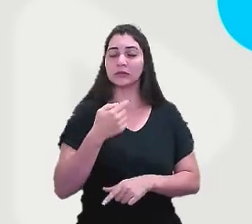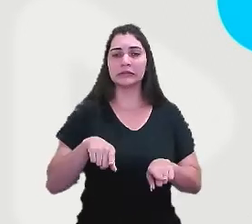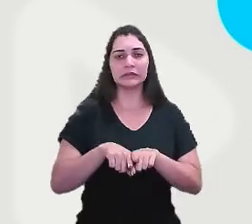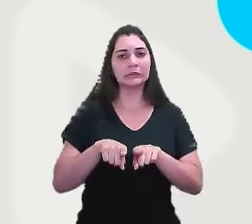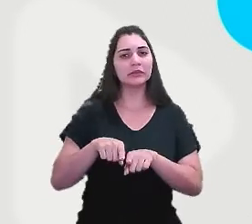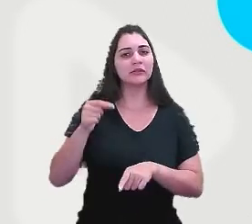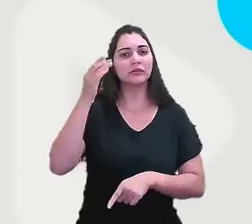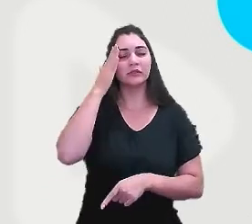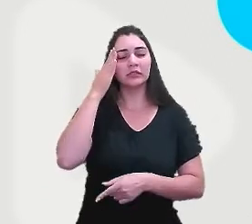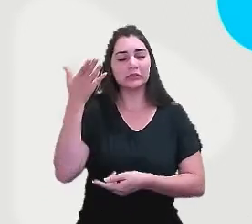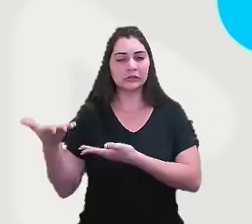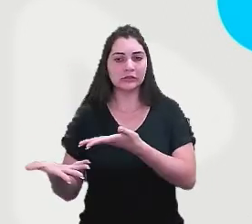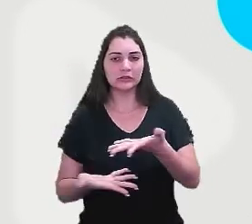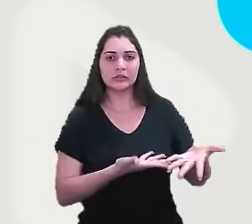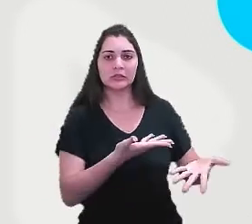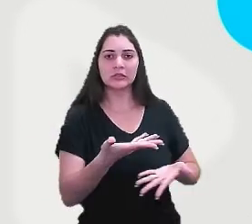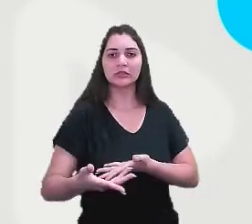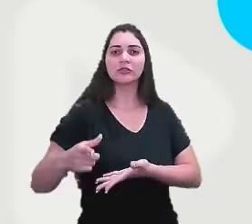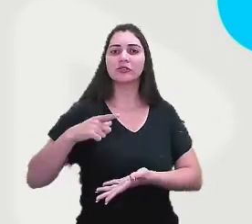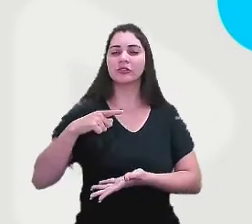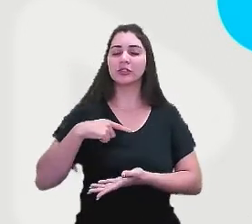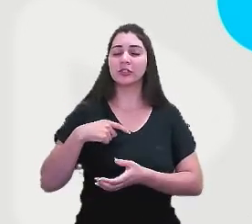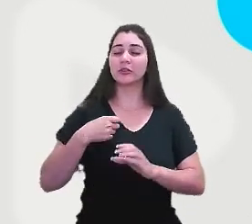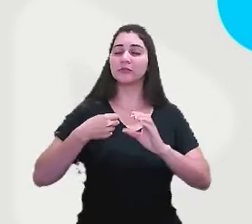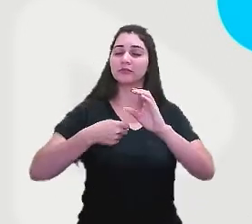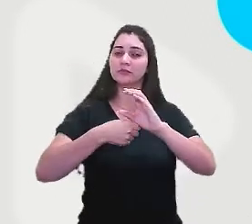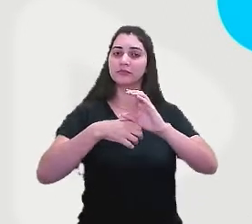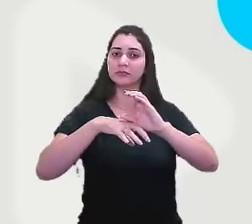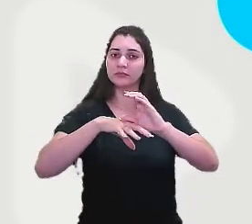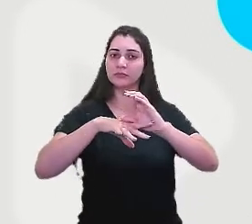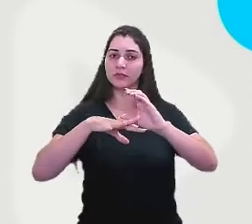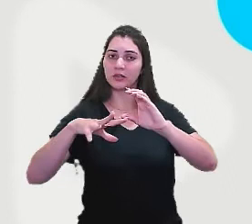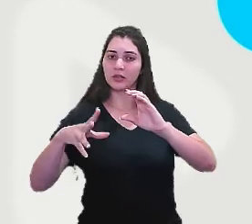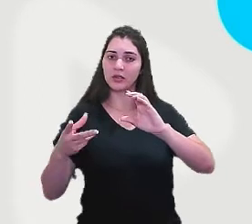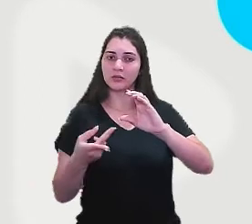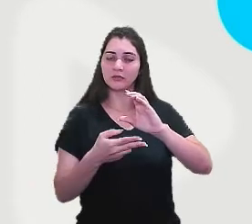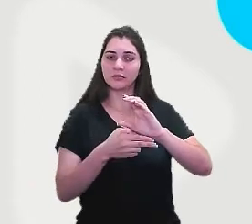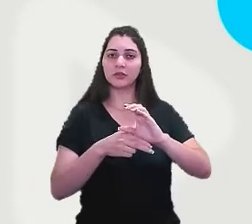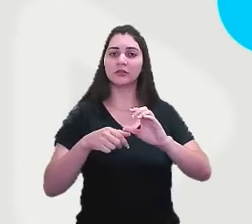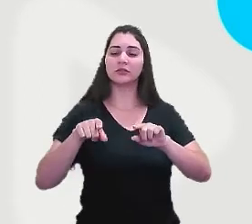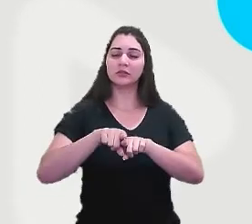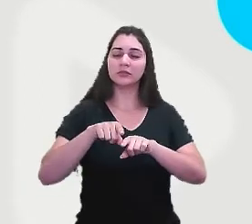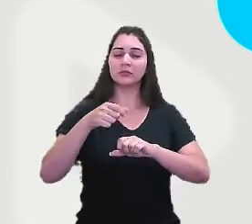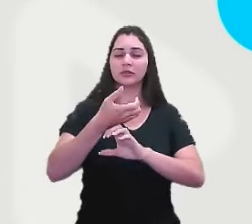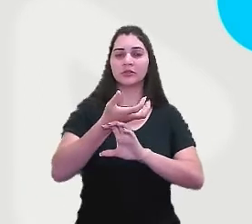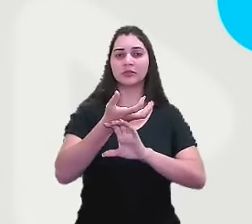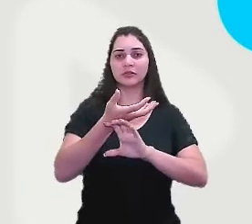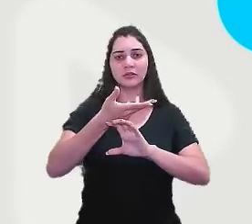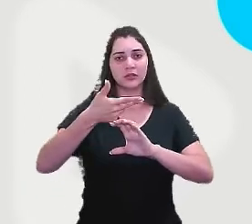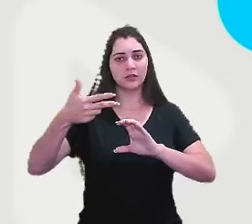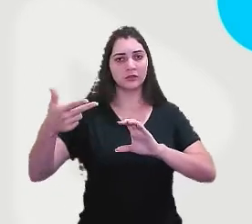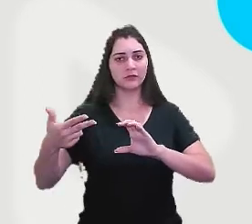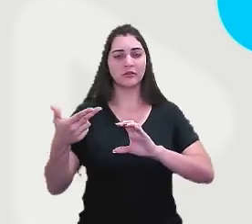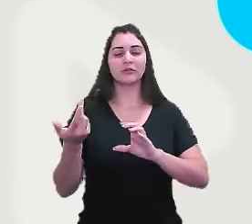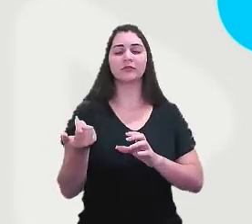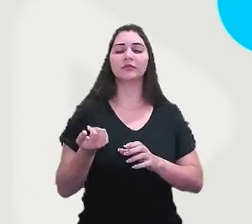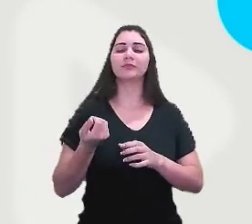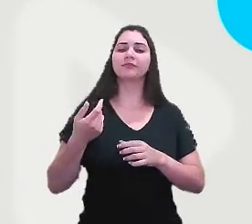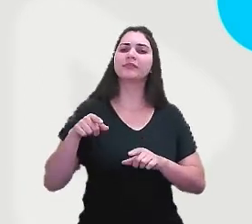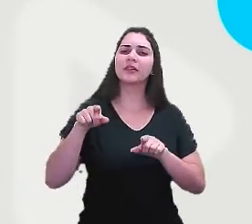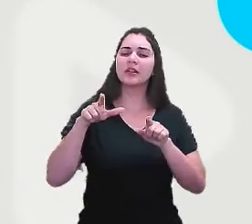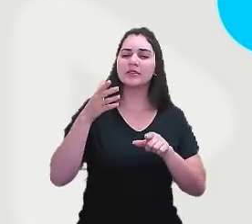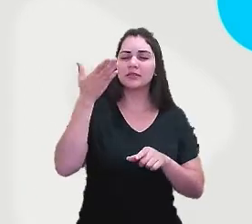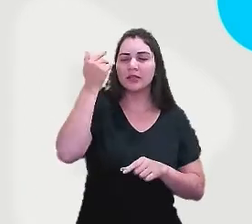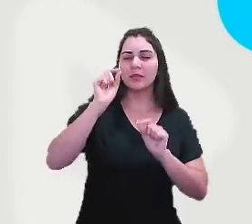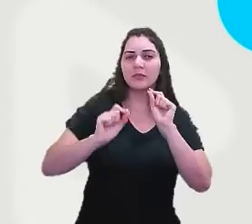as relações existentes entre a flora e a fauna da região, né? A gente sabe que a flora está associada com as